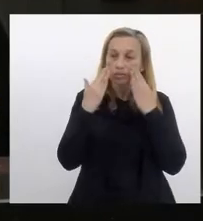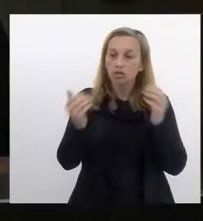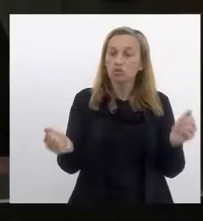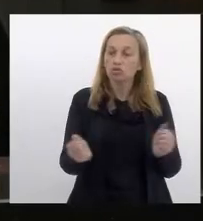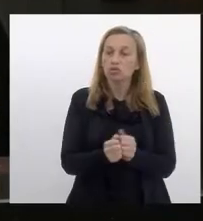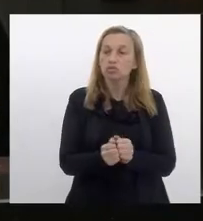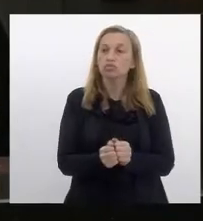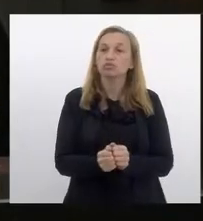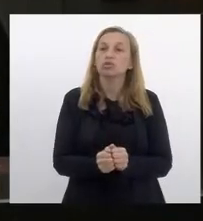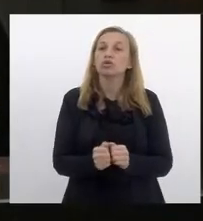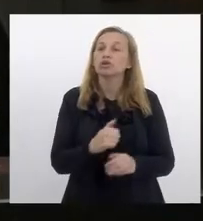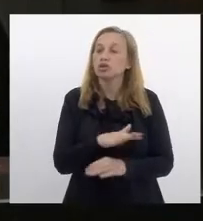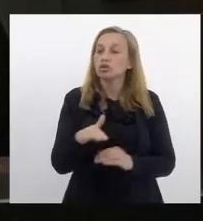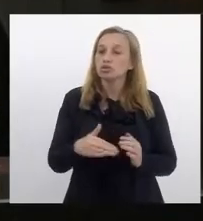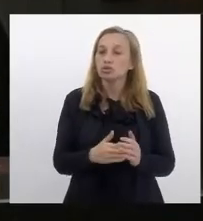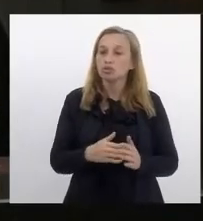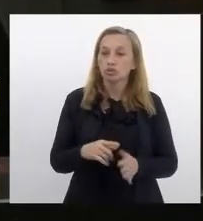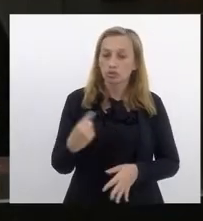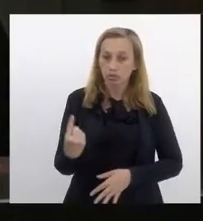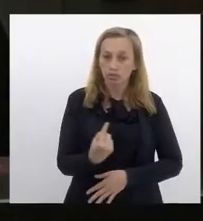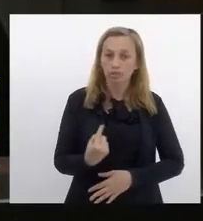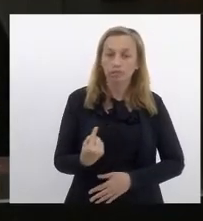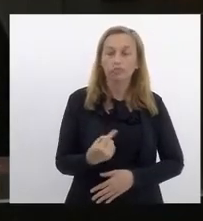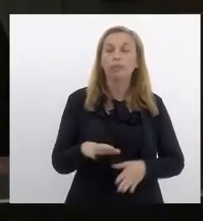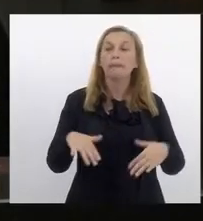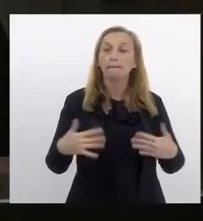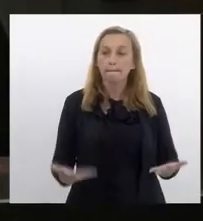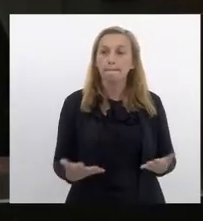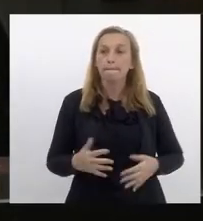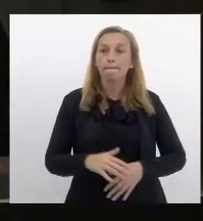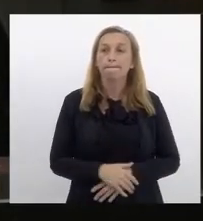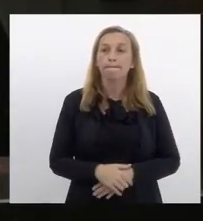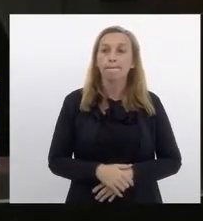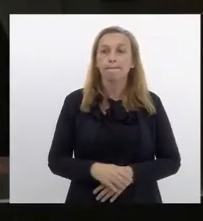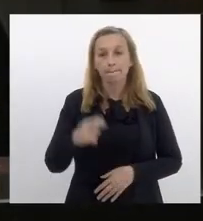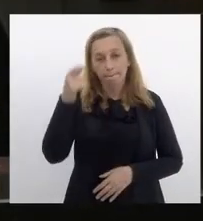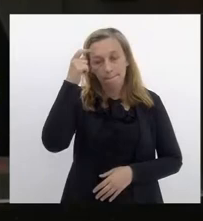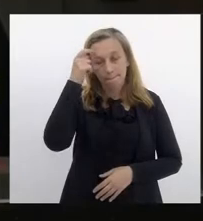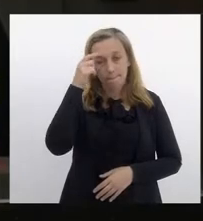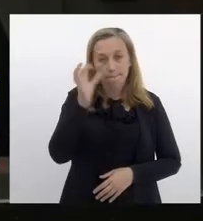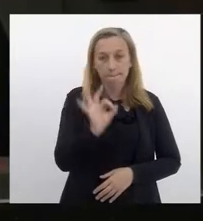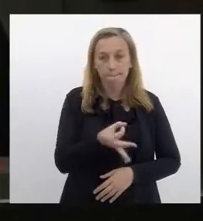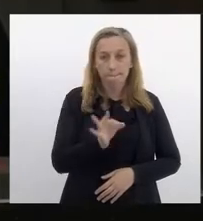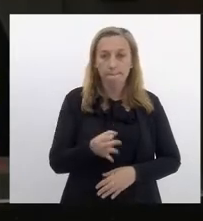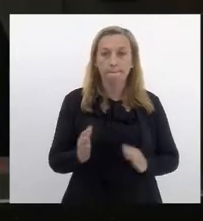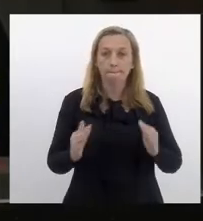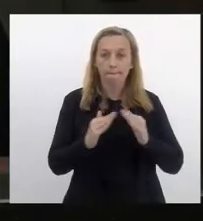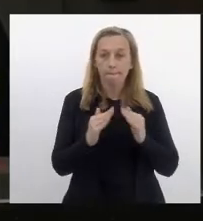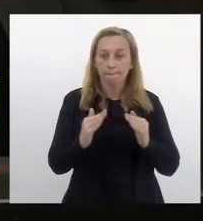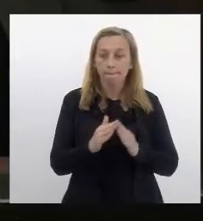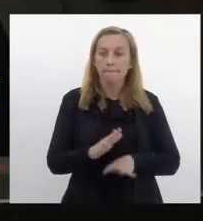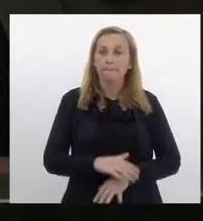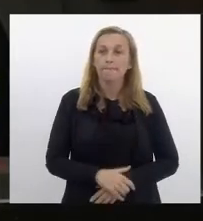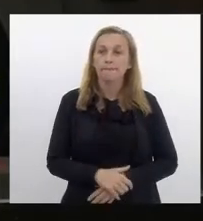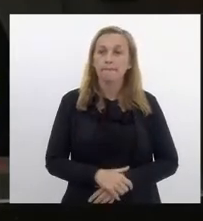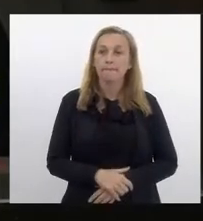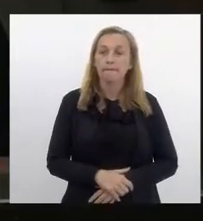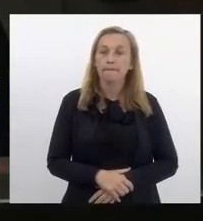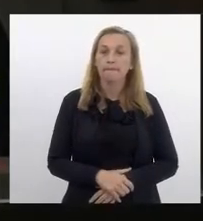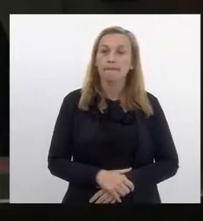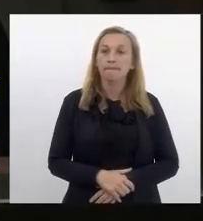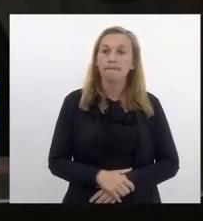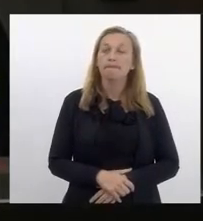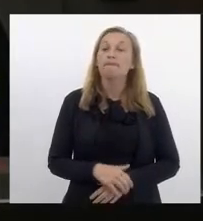comigo, e todos os fizeram. Então há um senso comum nesta casa de que tem que